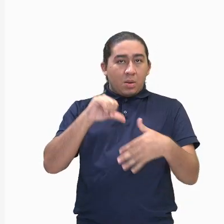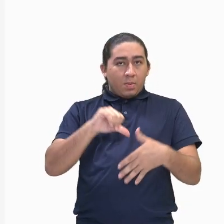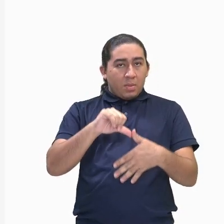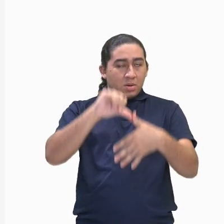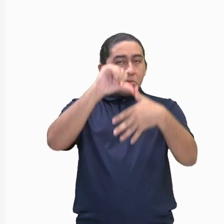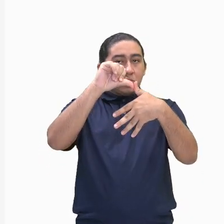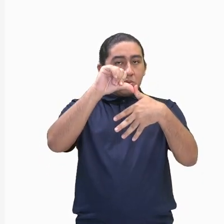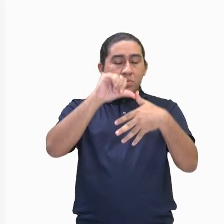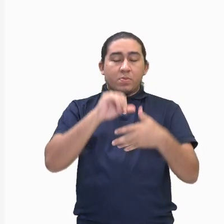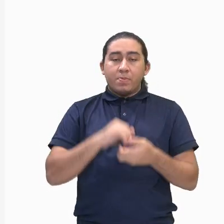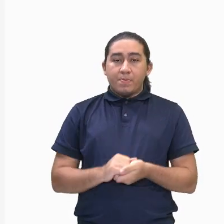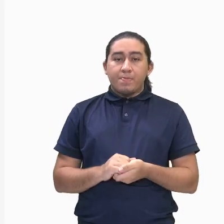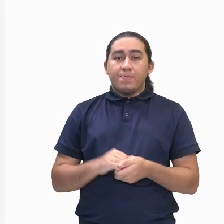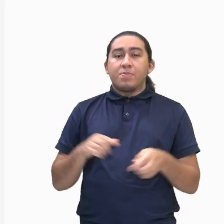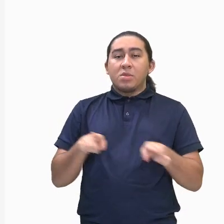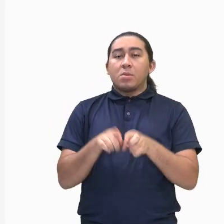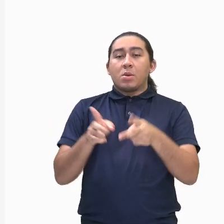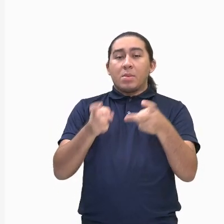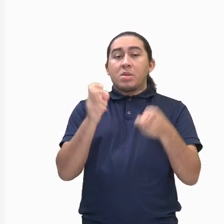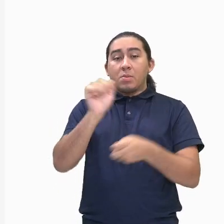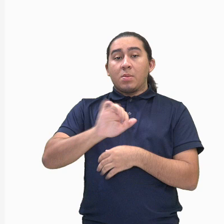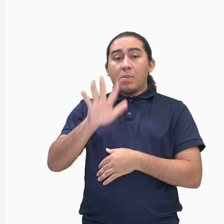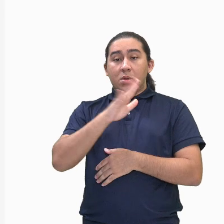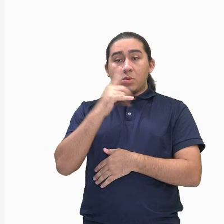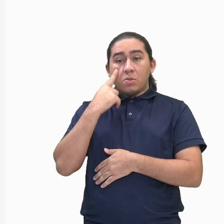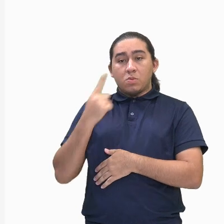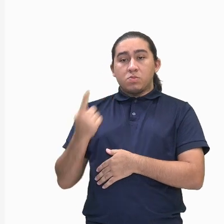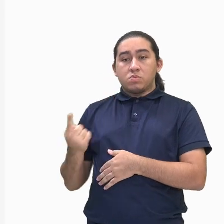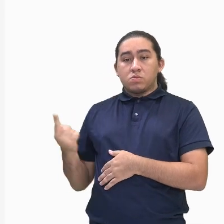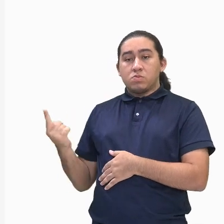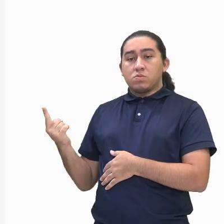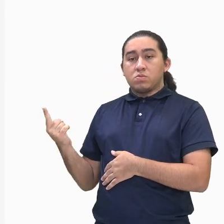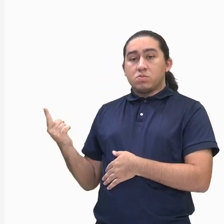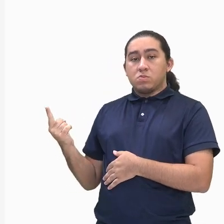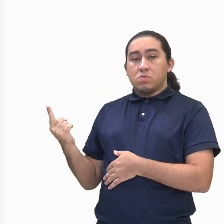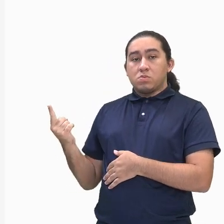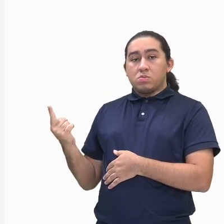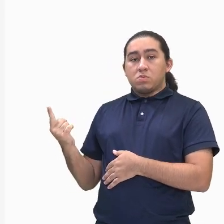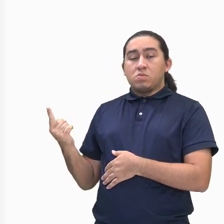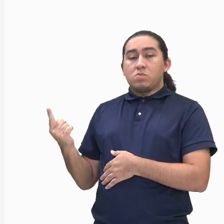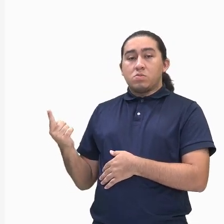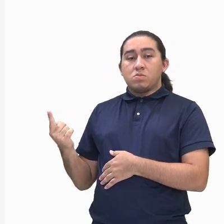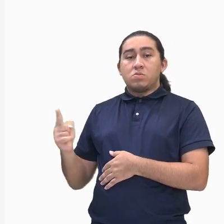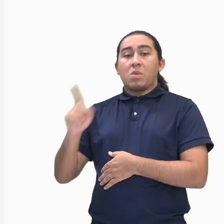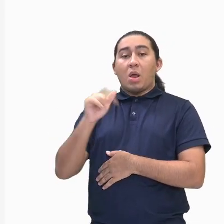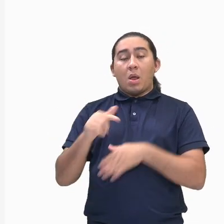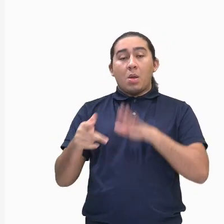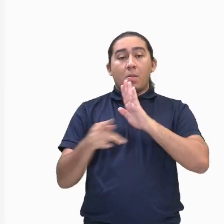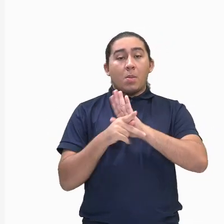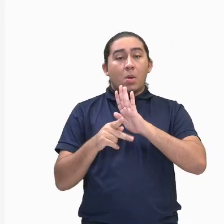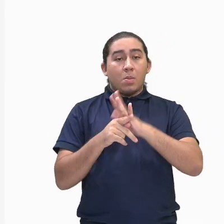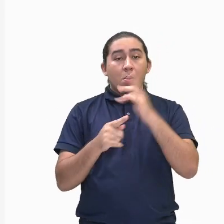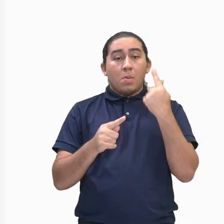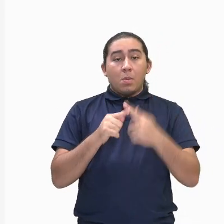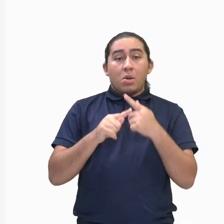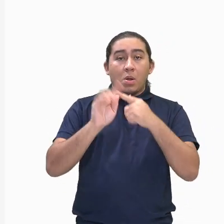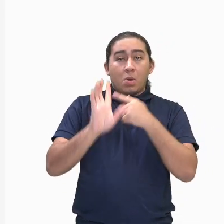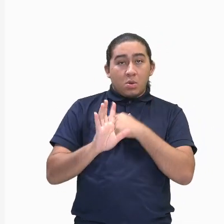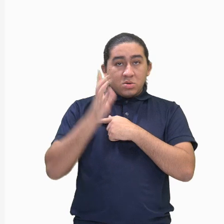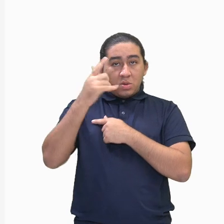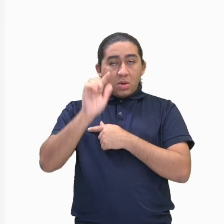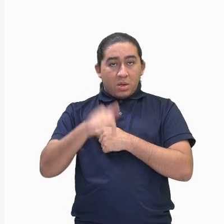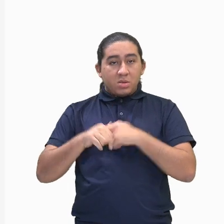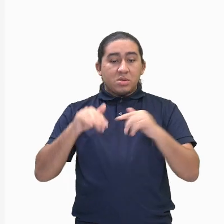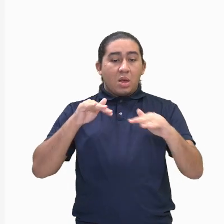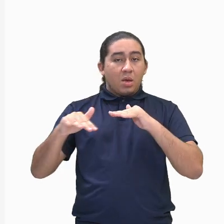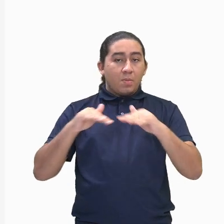aí você observa ali na nossa imagem a formação ali da Cordilheira dos Andes, né, que foi justamente por causa dessa atividade,